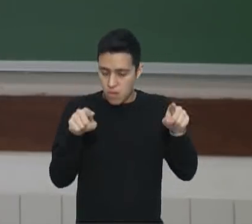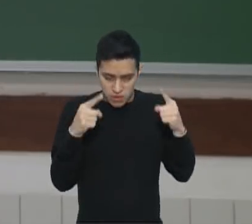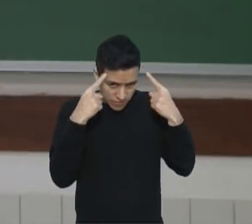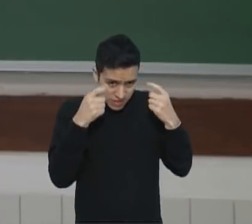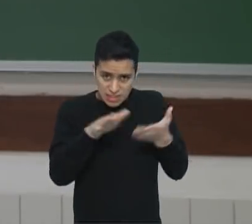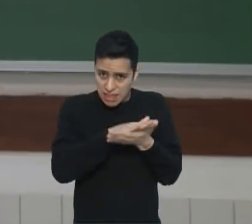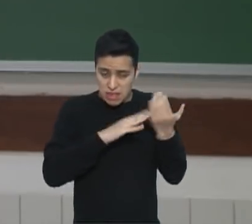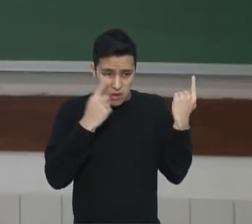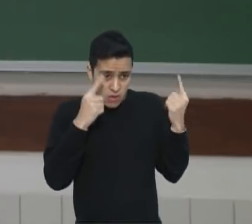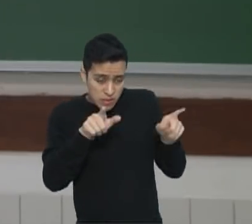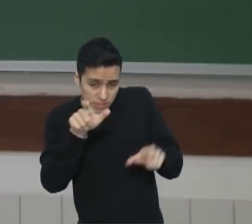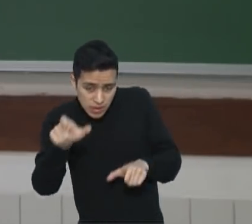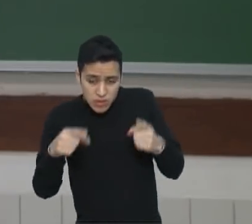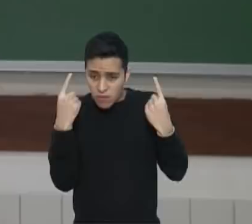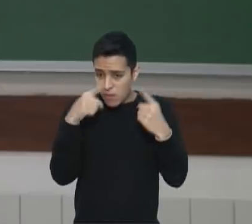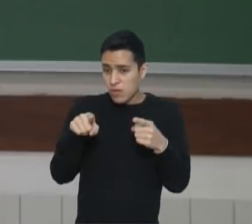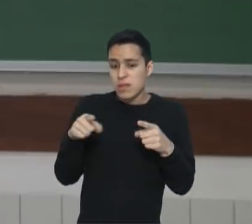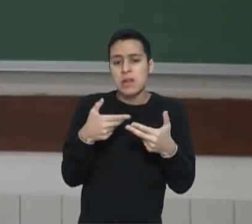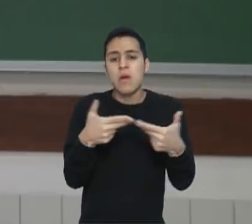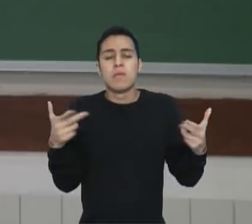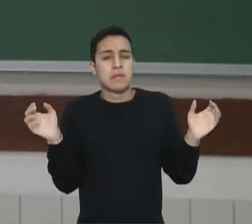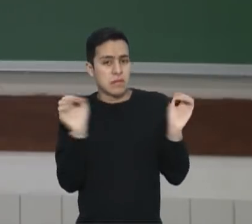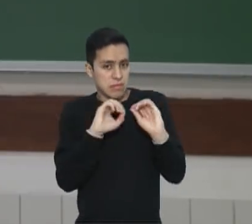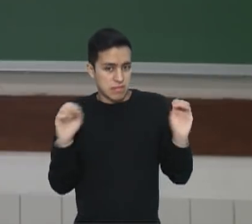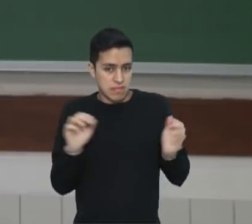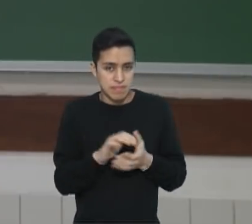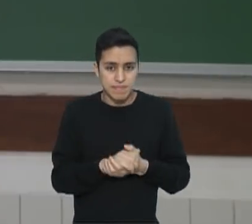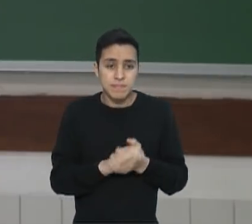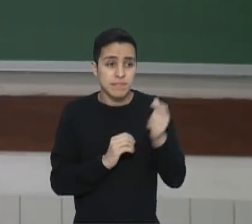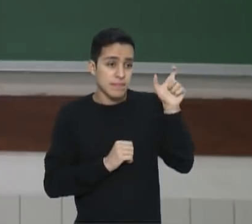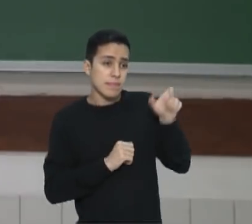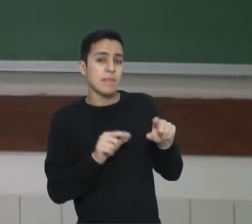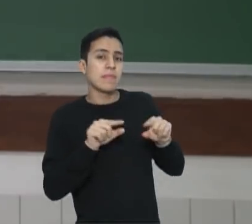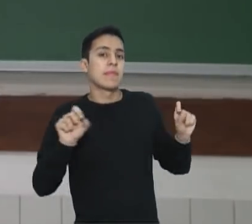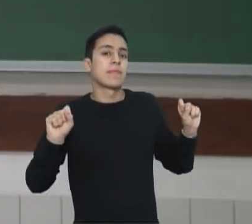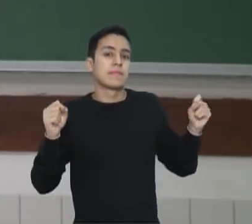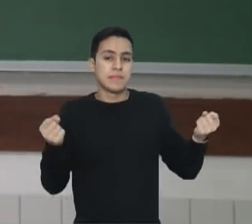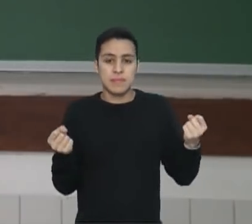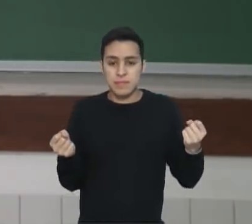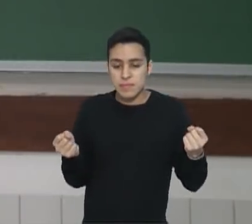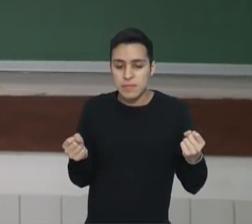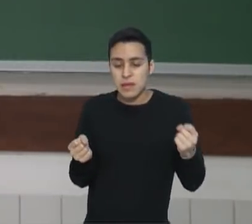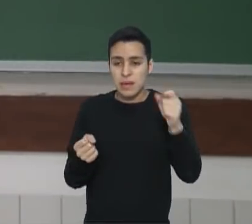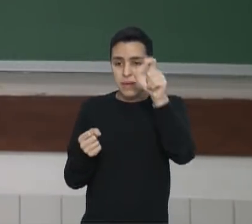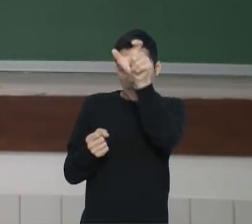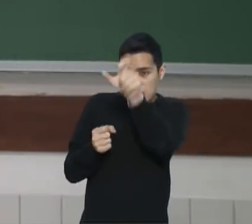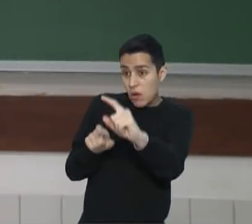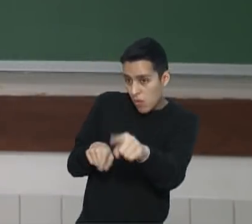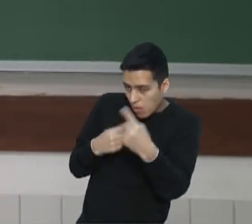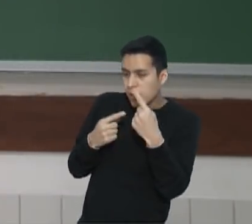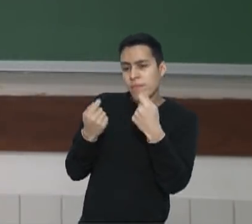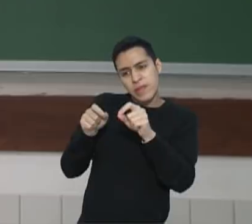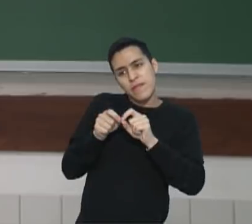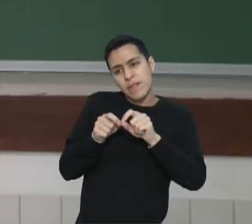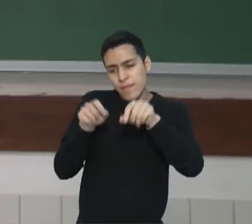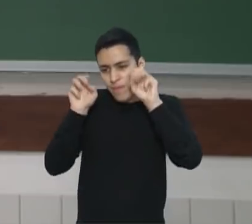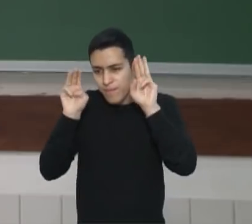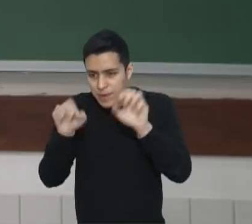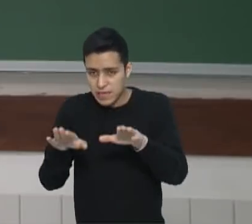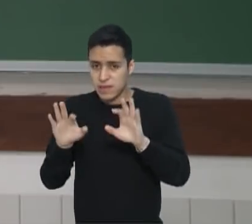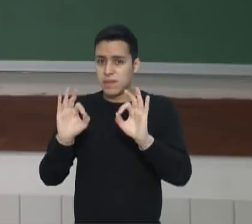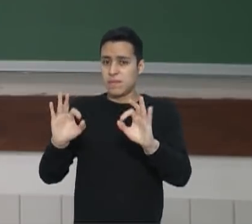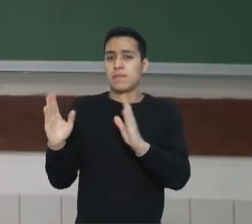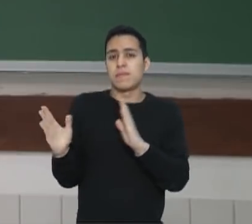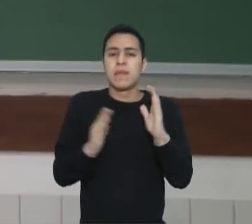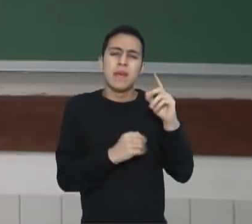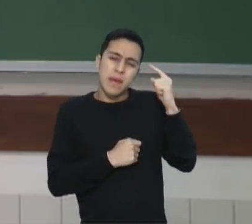violência contra pessoas, a não violência contra bens. E veja, ele dizia, fazer o bem ao adversário. Pense na história do Brasil contemporâneo,